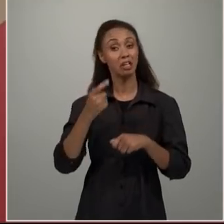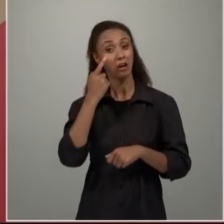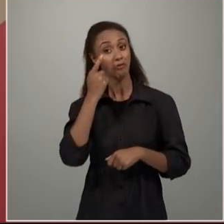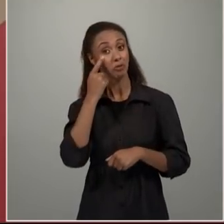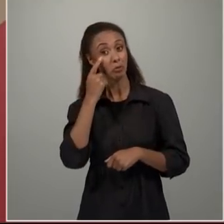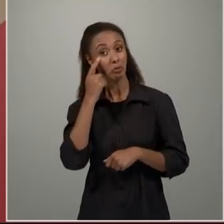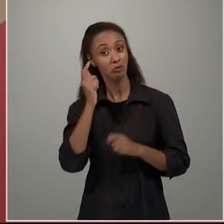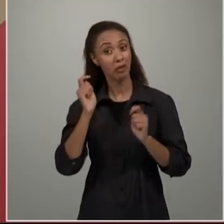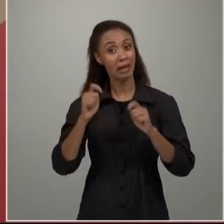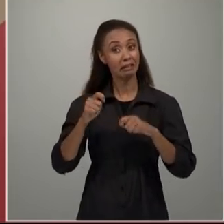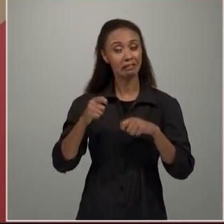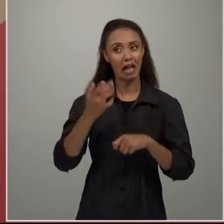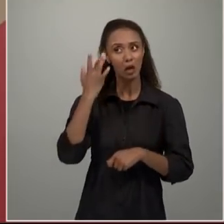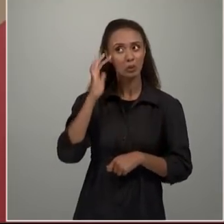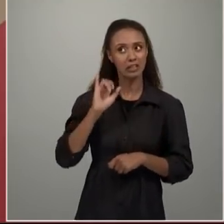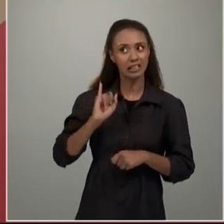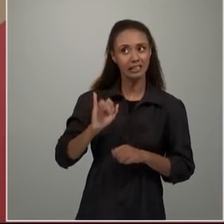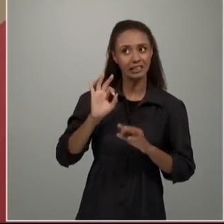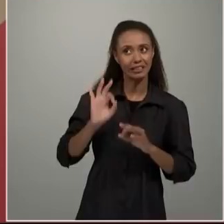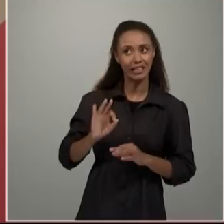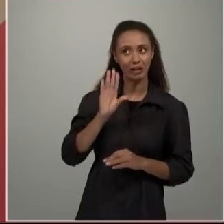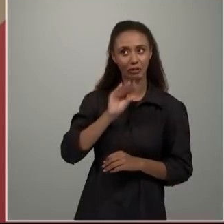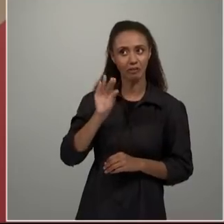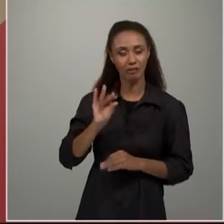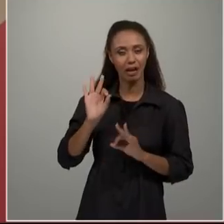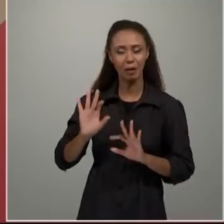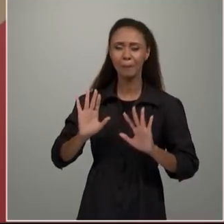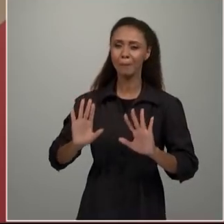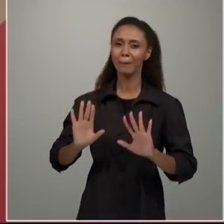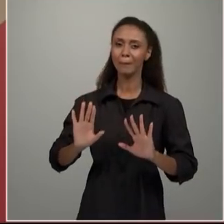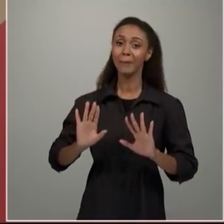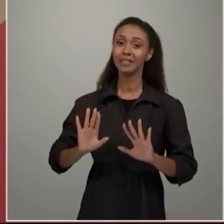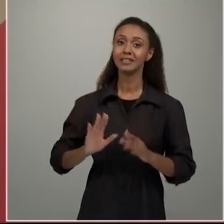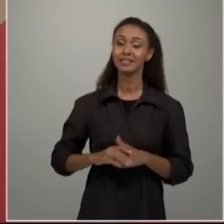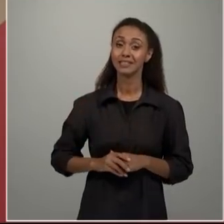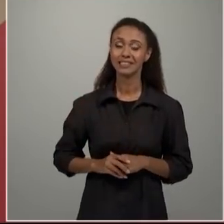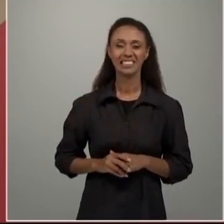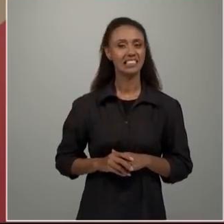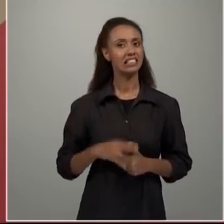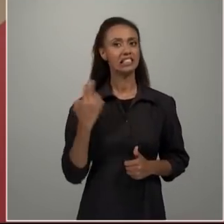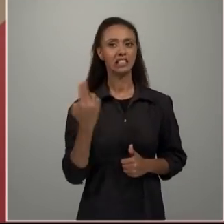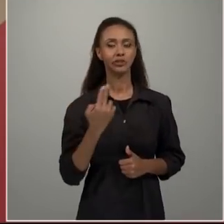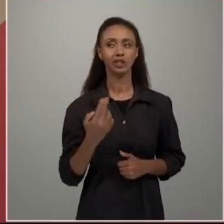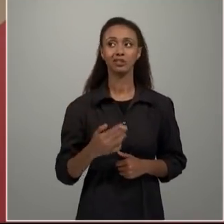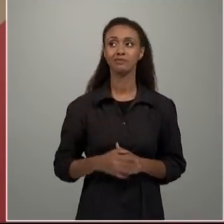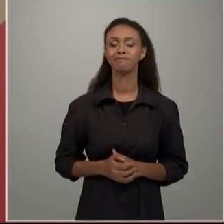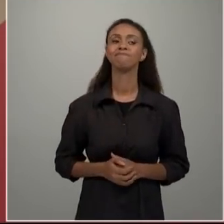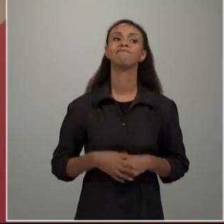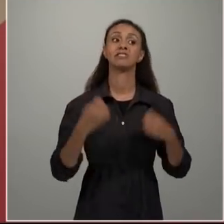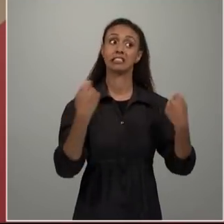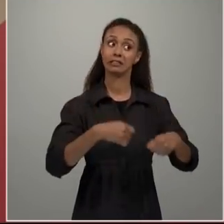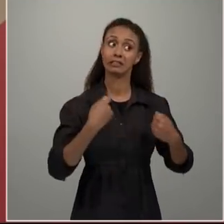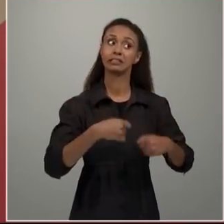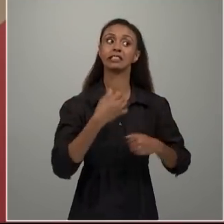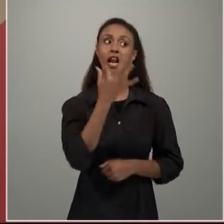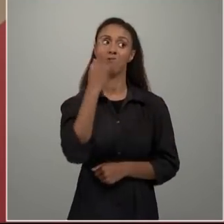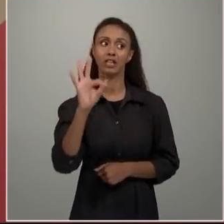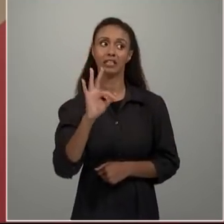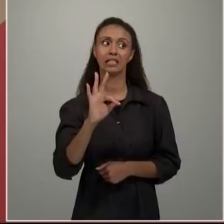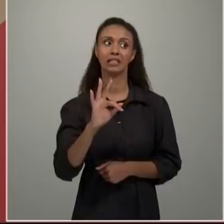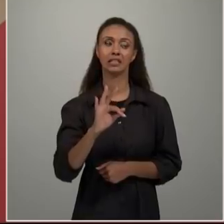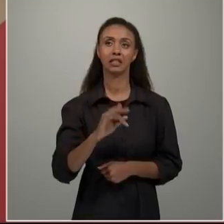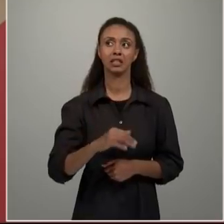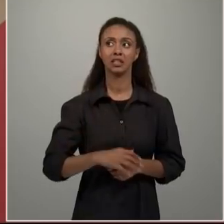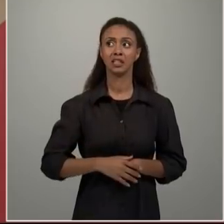de oito pessoas para me matar mas enfim nada não dá pra rolar a vamos fazer francês professora gineide com